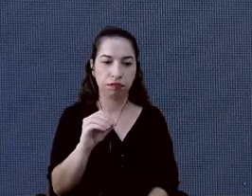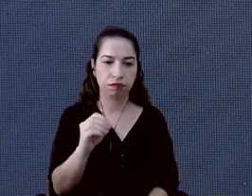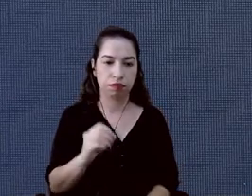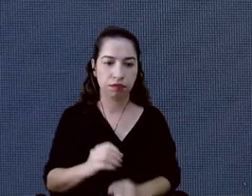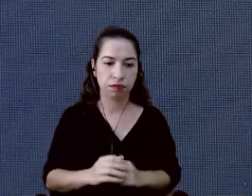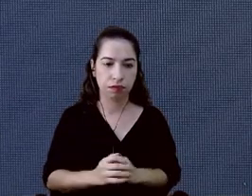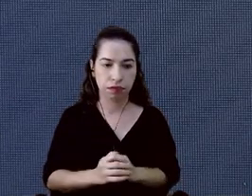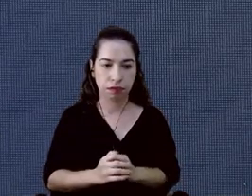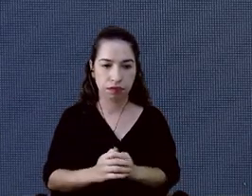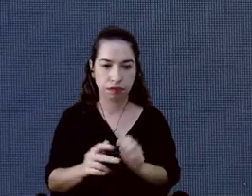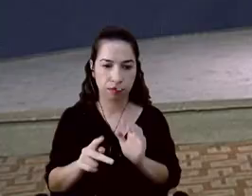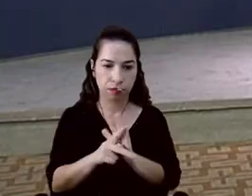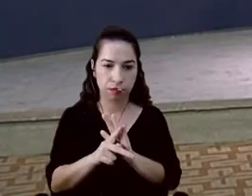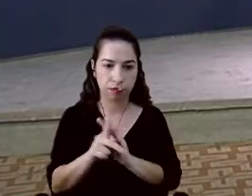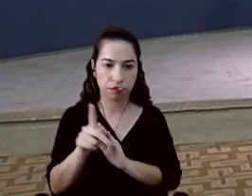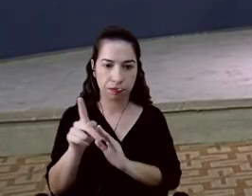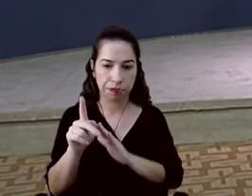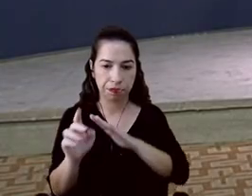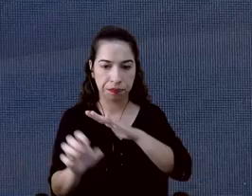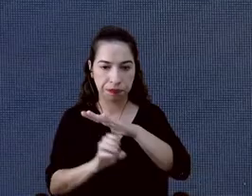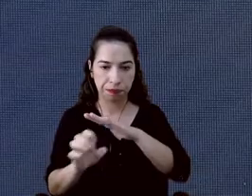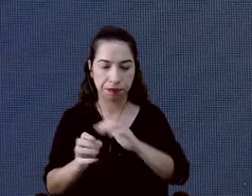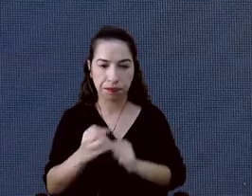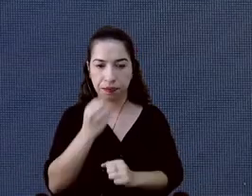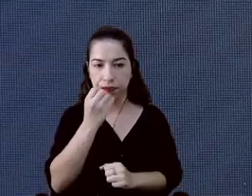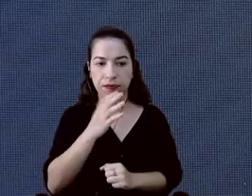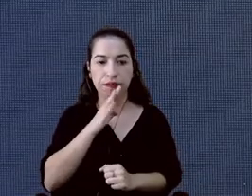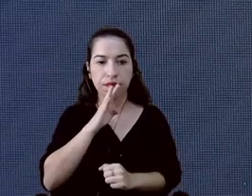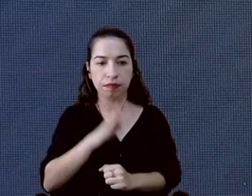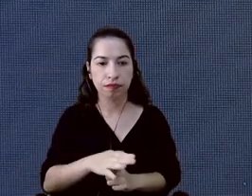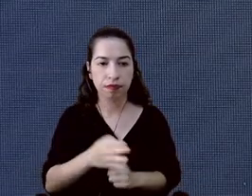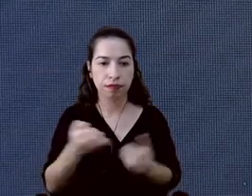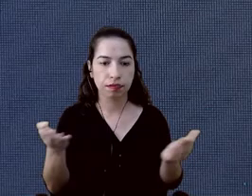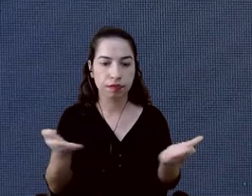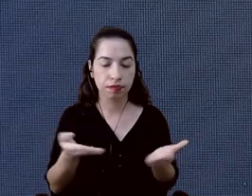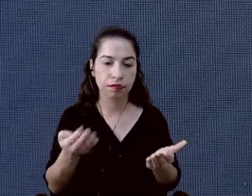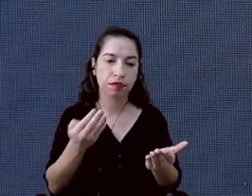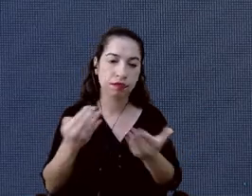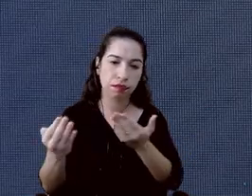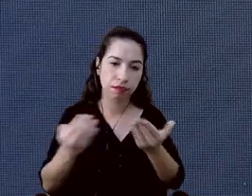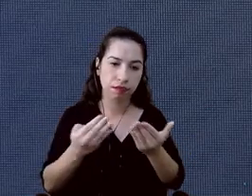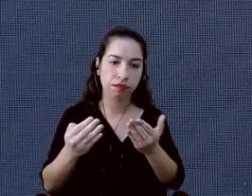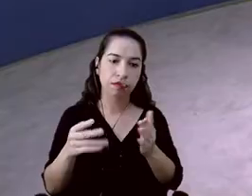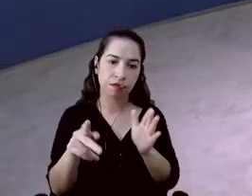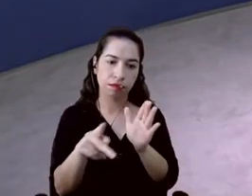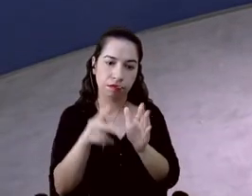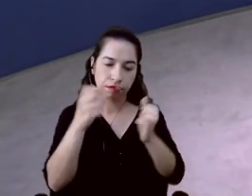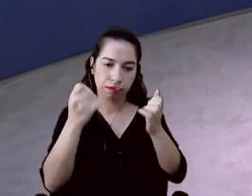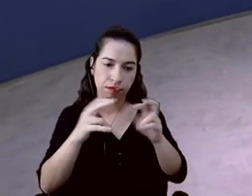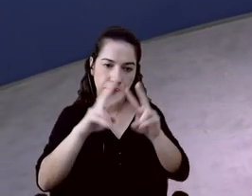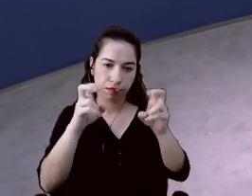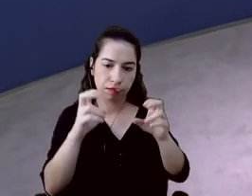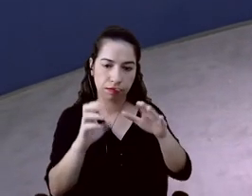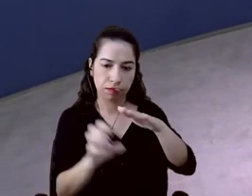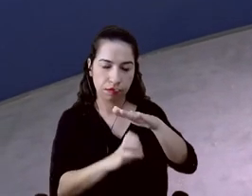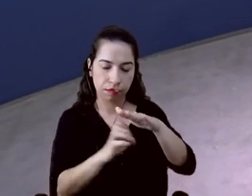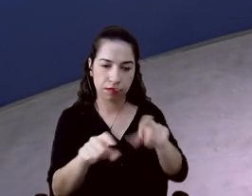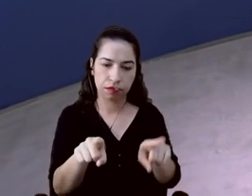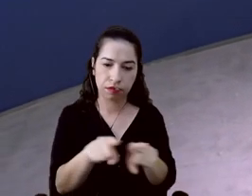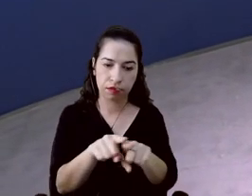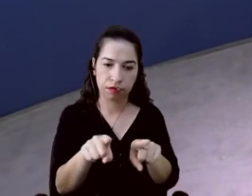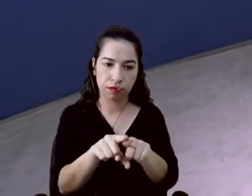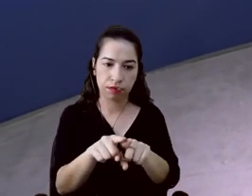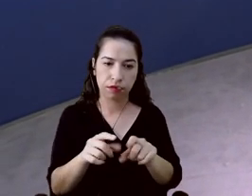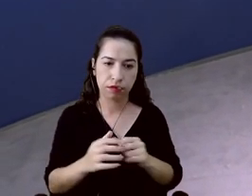prazer tá aqui nesse painel a gente vai falar obviamente sobre a companhia e também vamos falar sobre eficiência